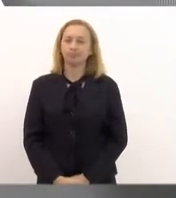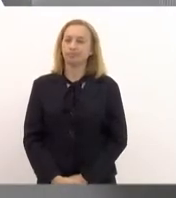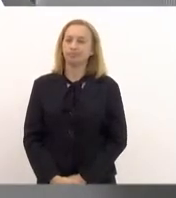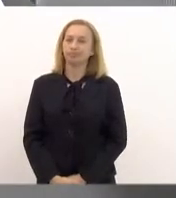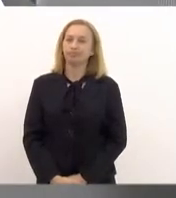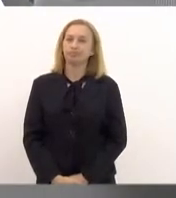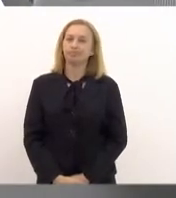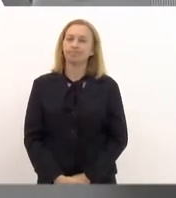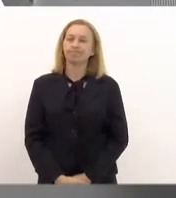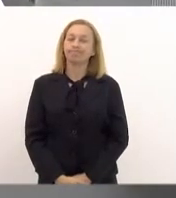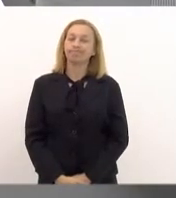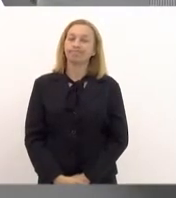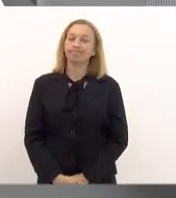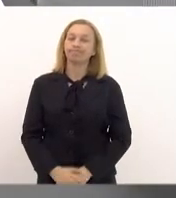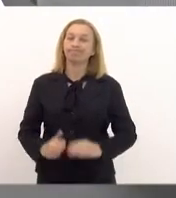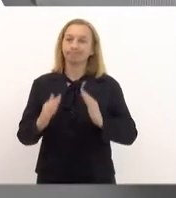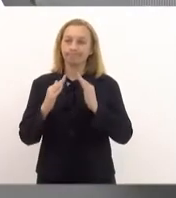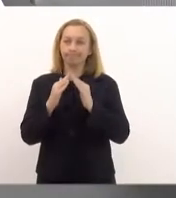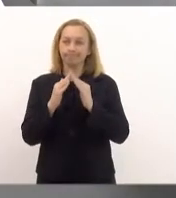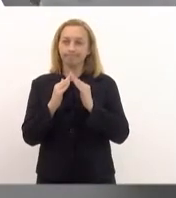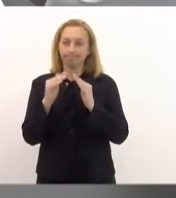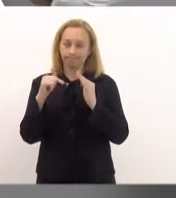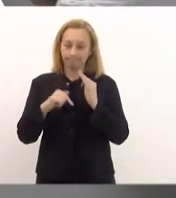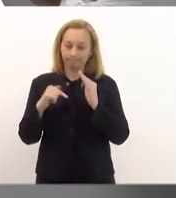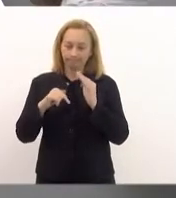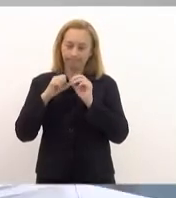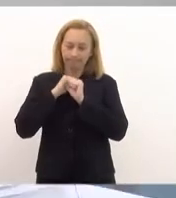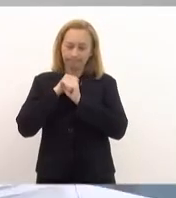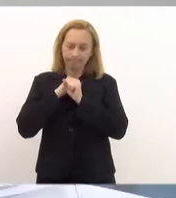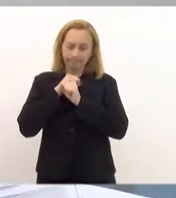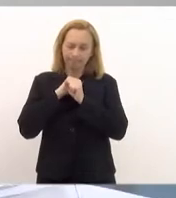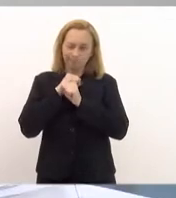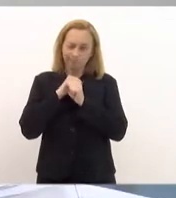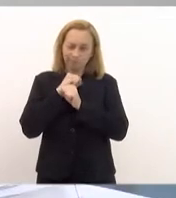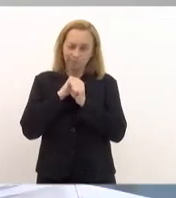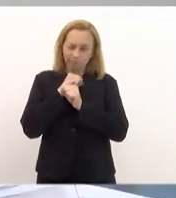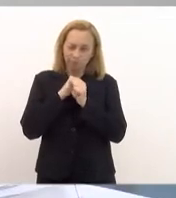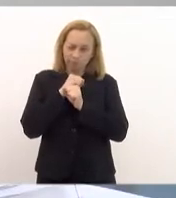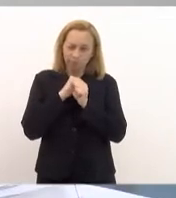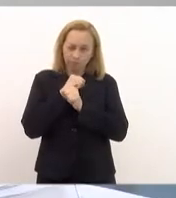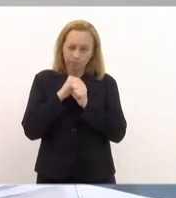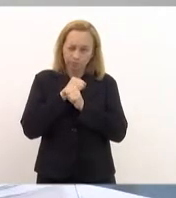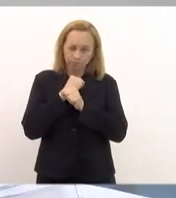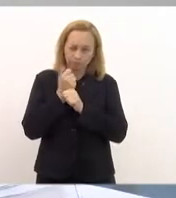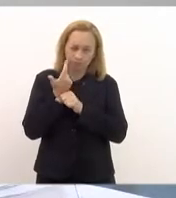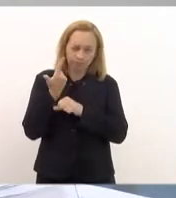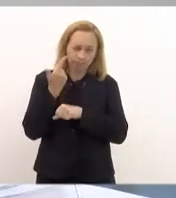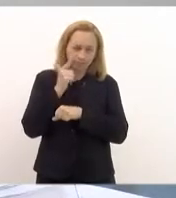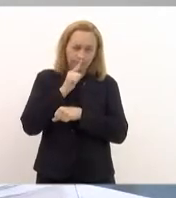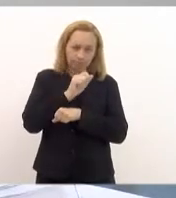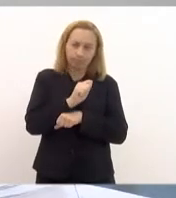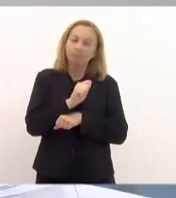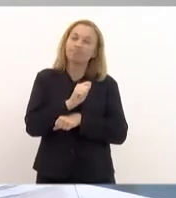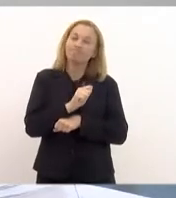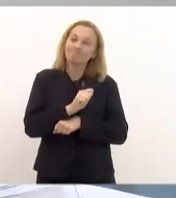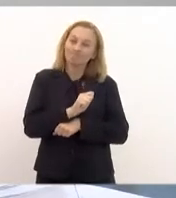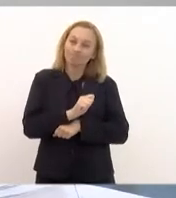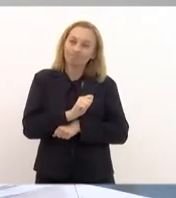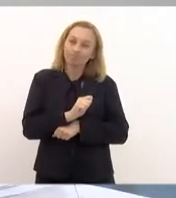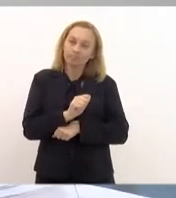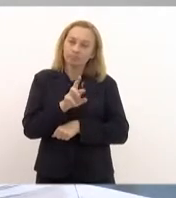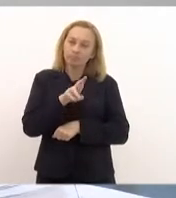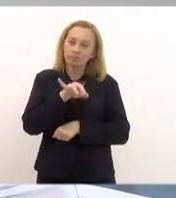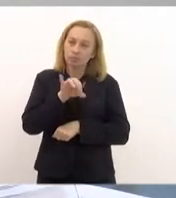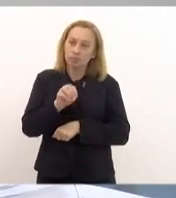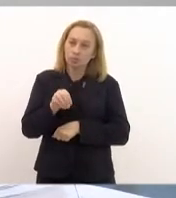essa casa aqui levou anos para conseguir que o Rio